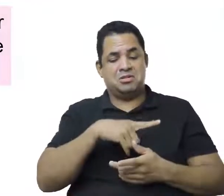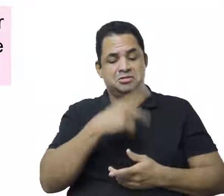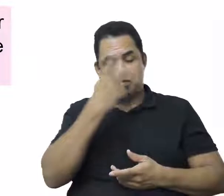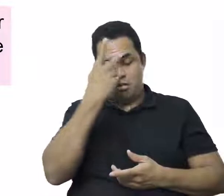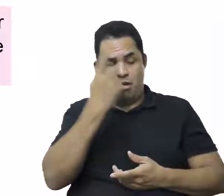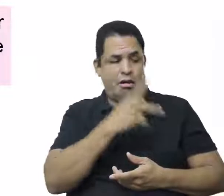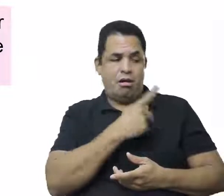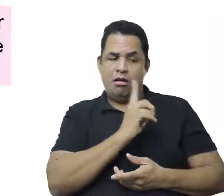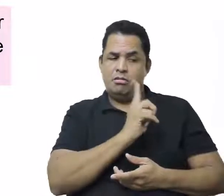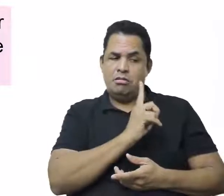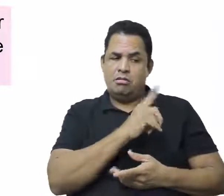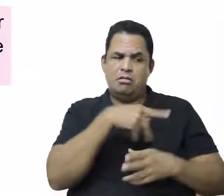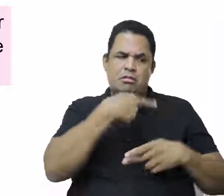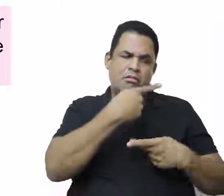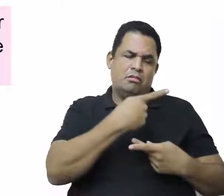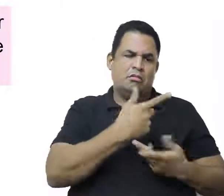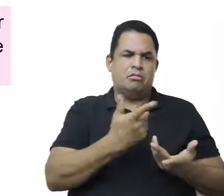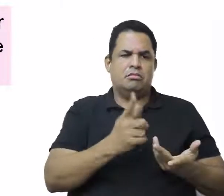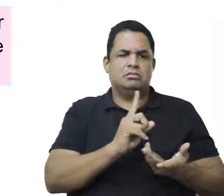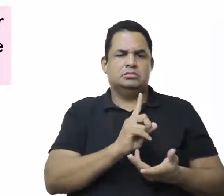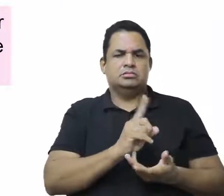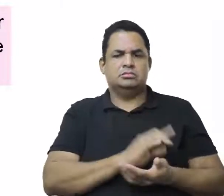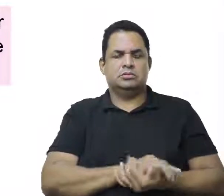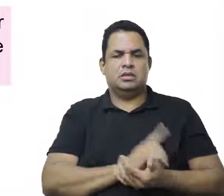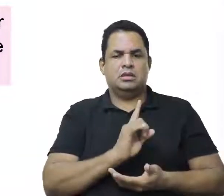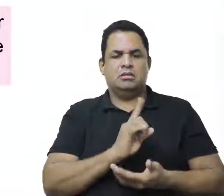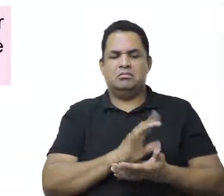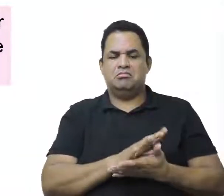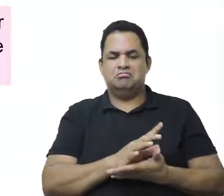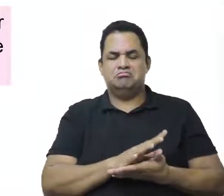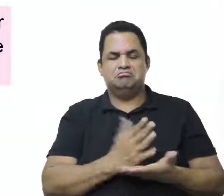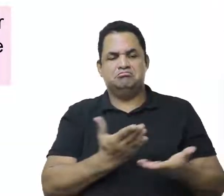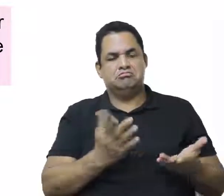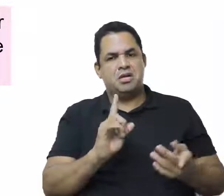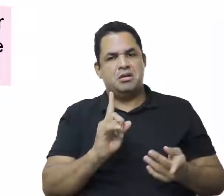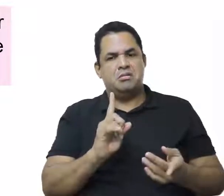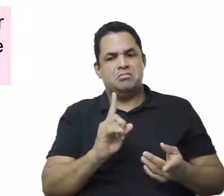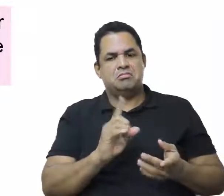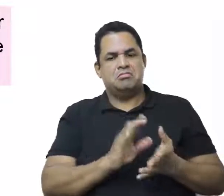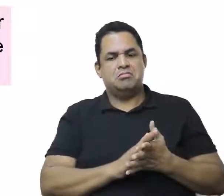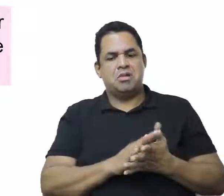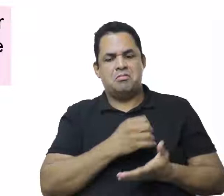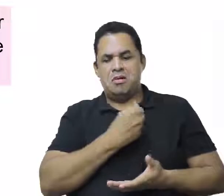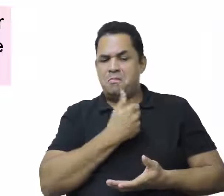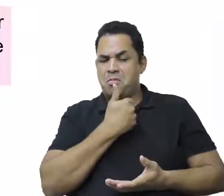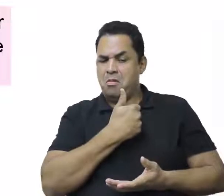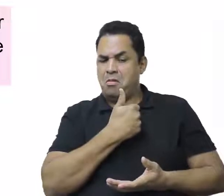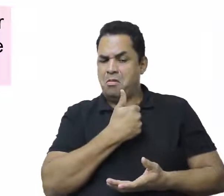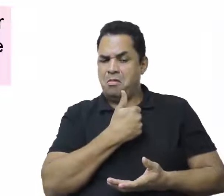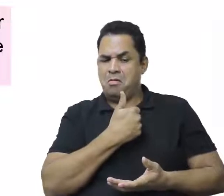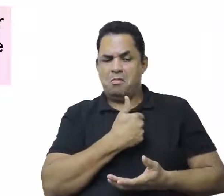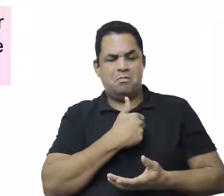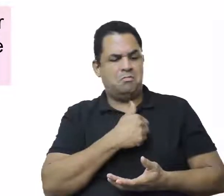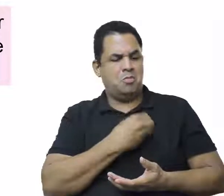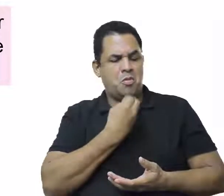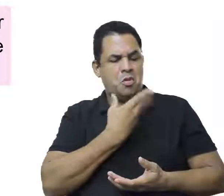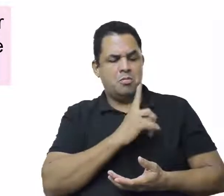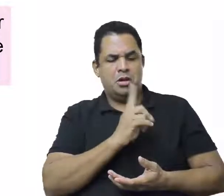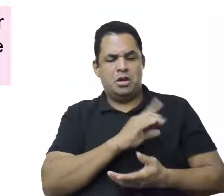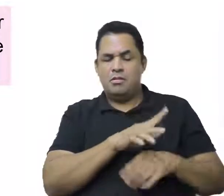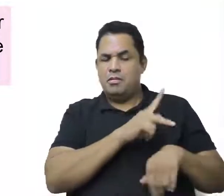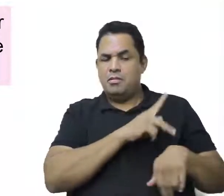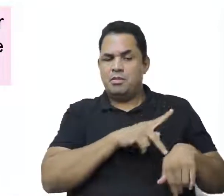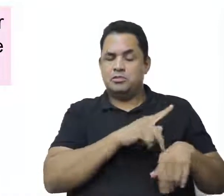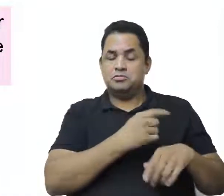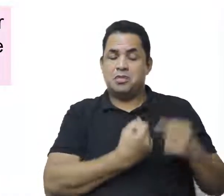digam, olha, não é bem assim, né? As coisas não ocorreram, não foram benéficas para certos países,